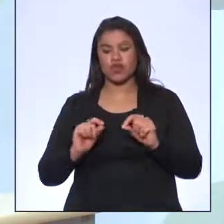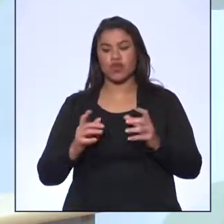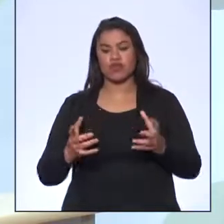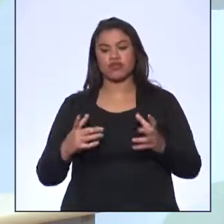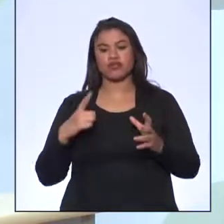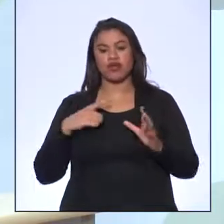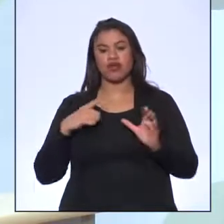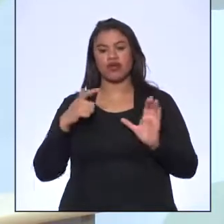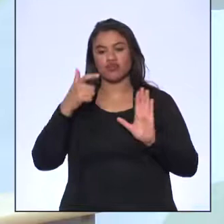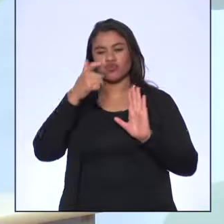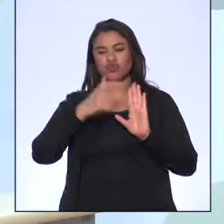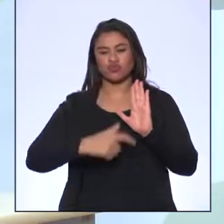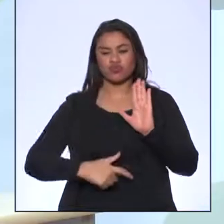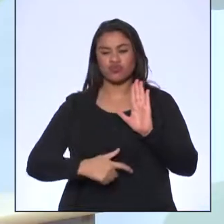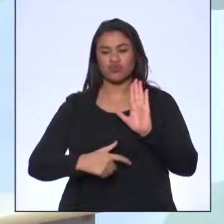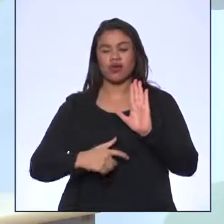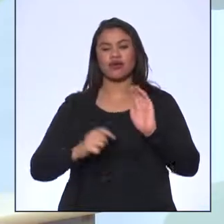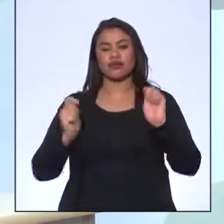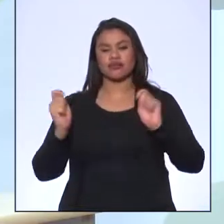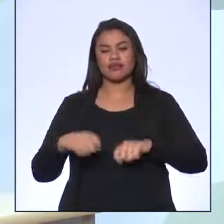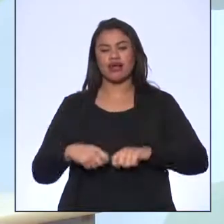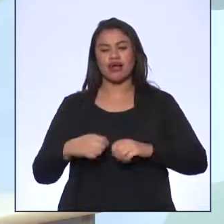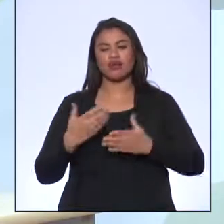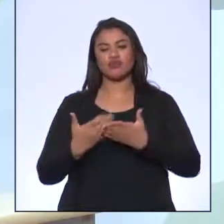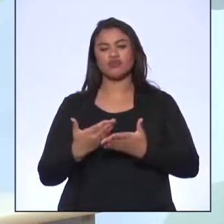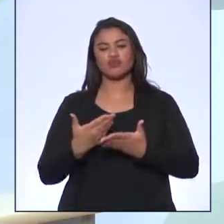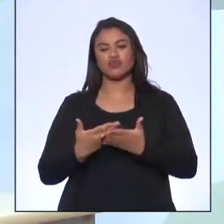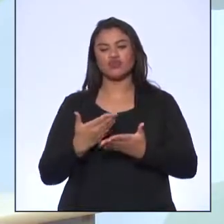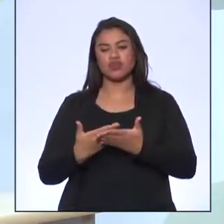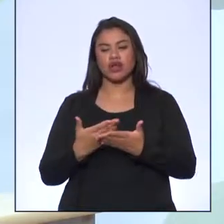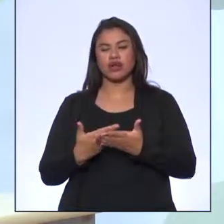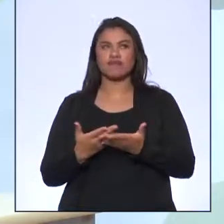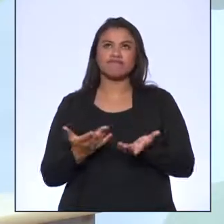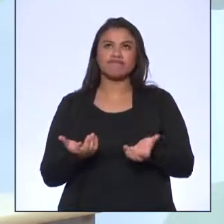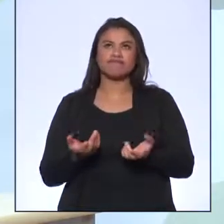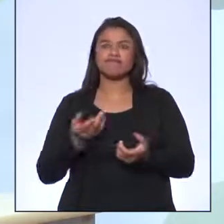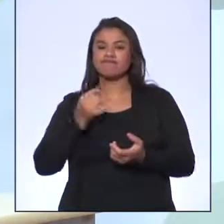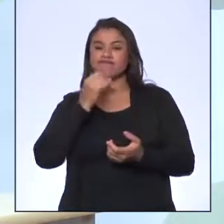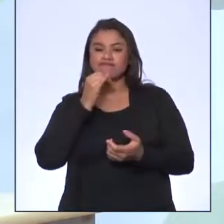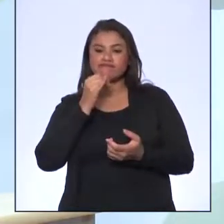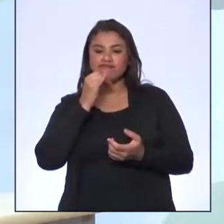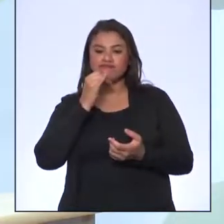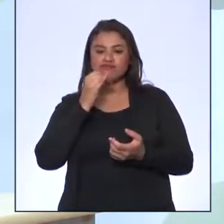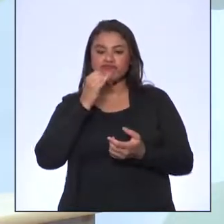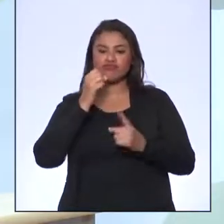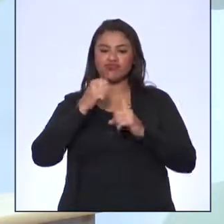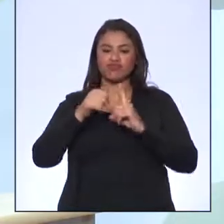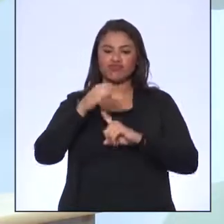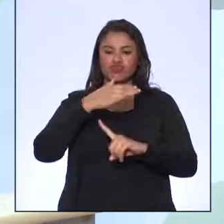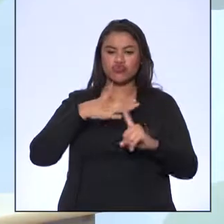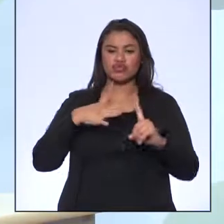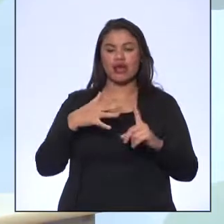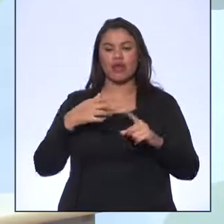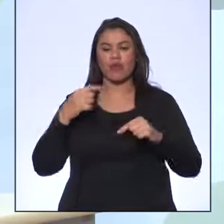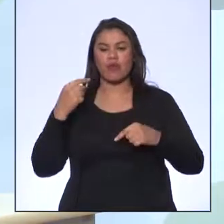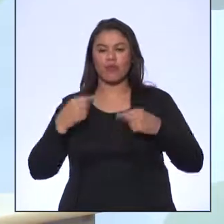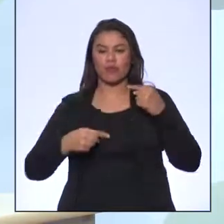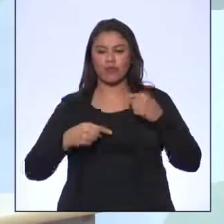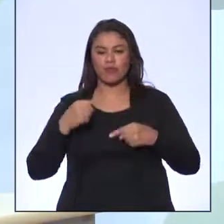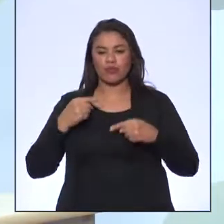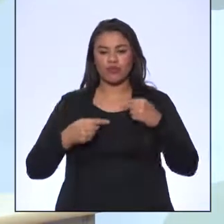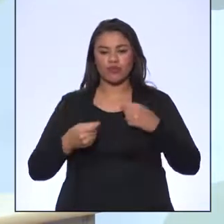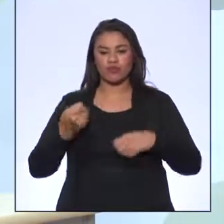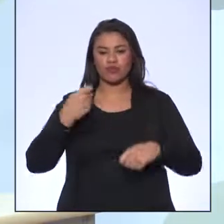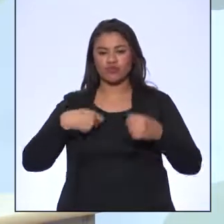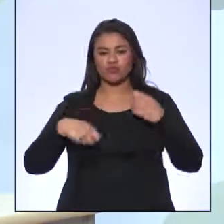de se estudar esses continentes por meio de questões de características sociais, políticas e